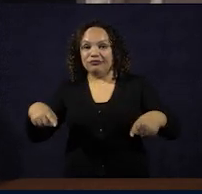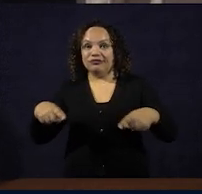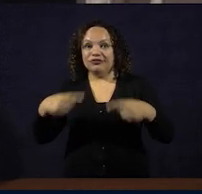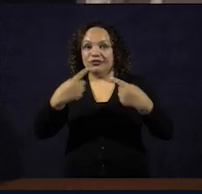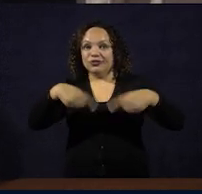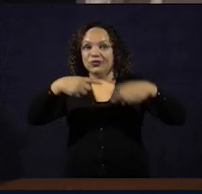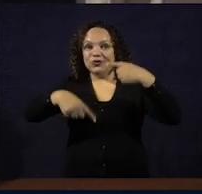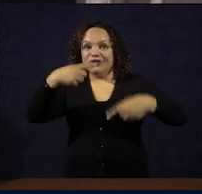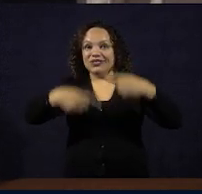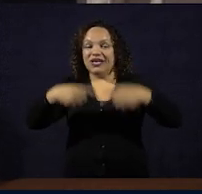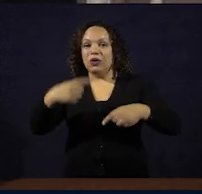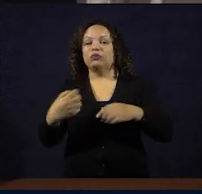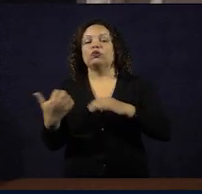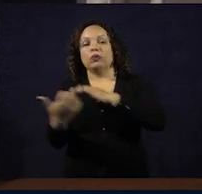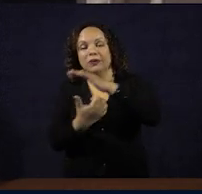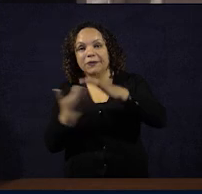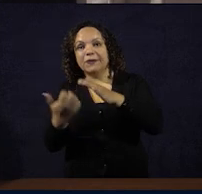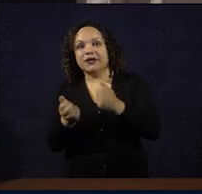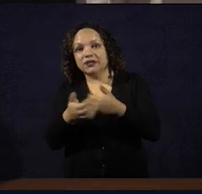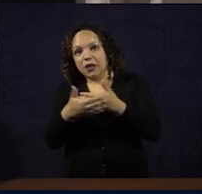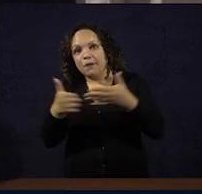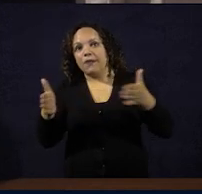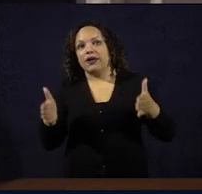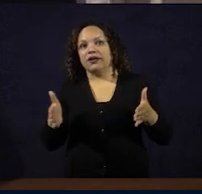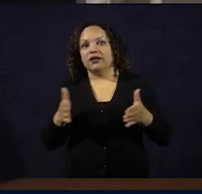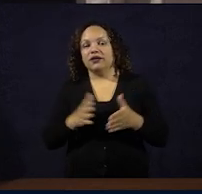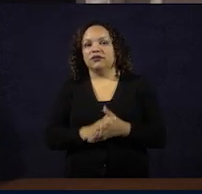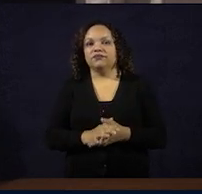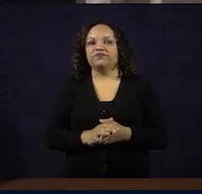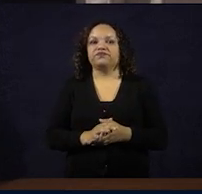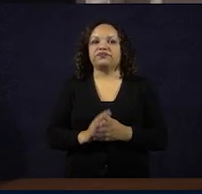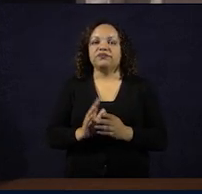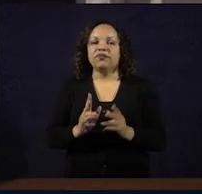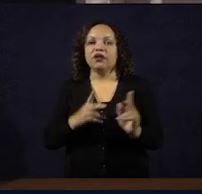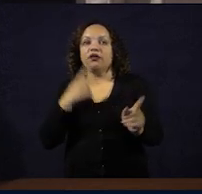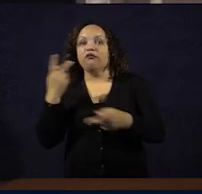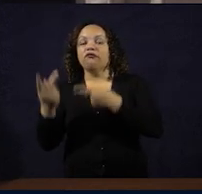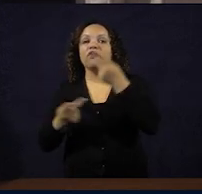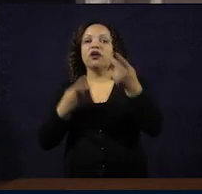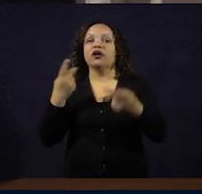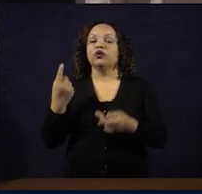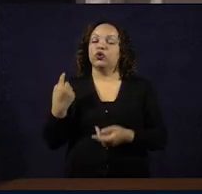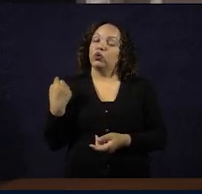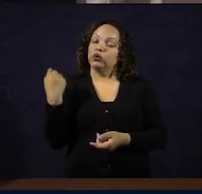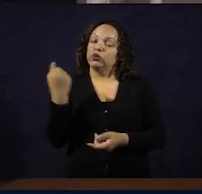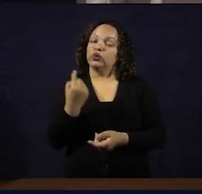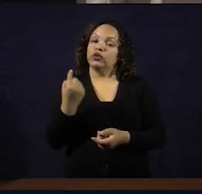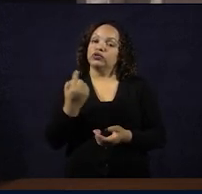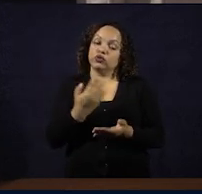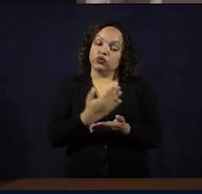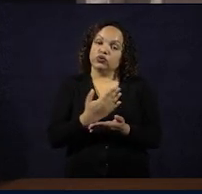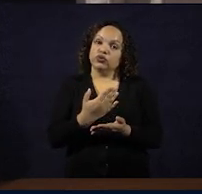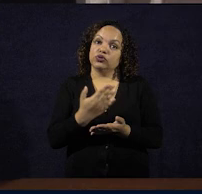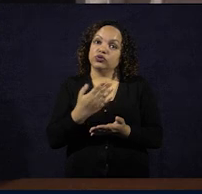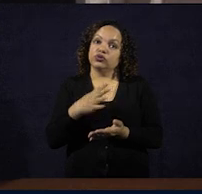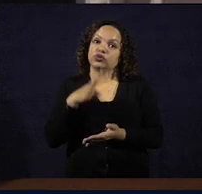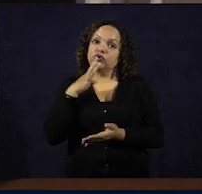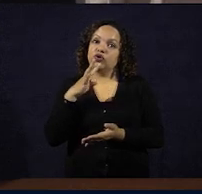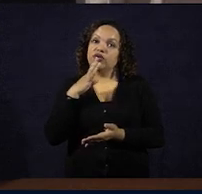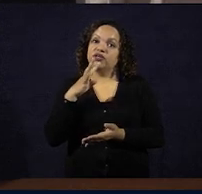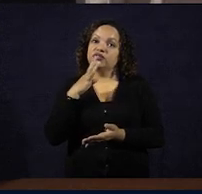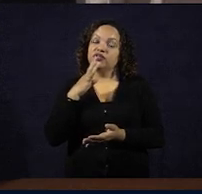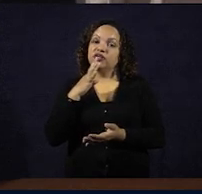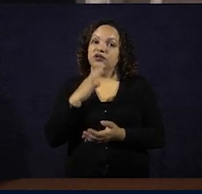com a companhia aberta mas aí ele tá contando a história que a gente que a gente quando a gente conheceu eu